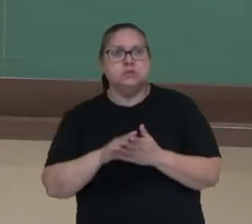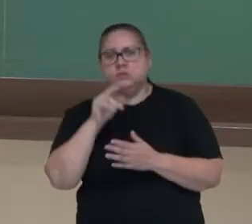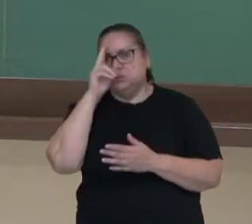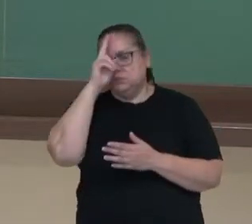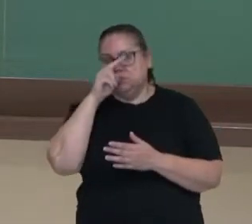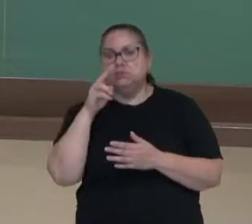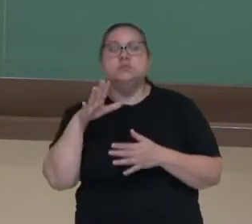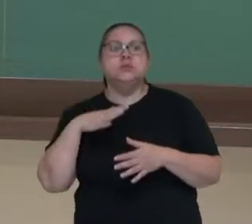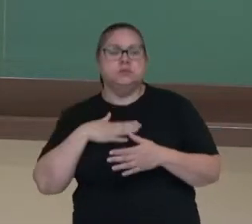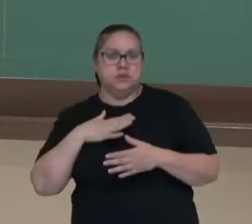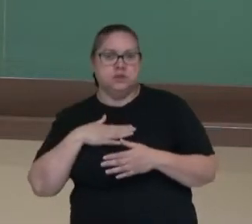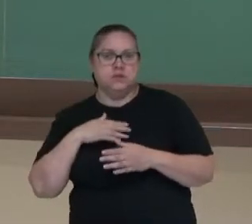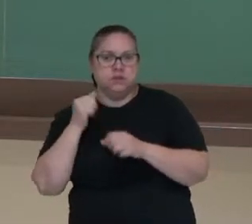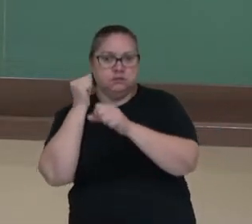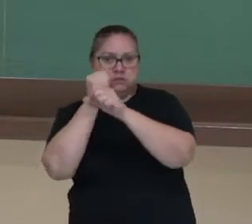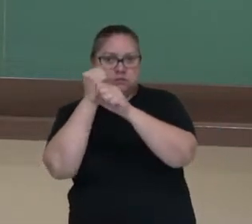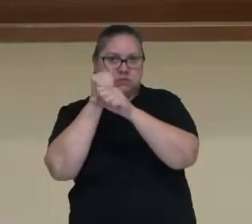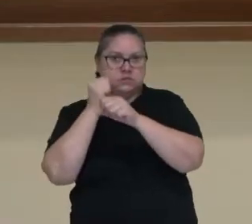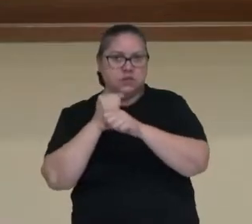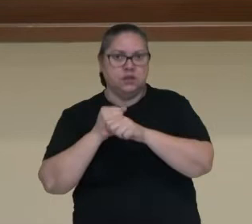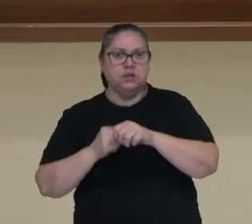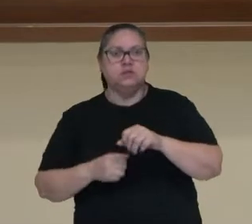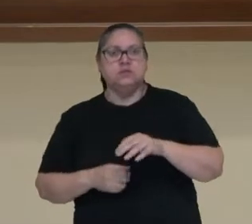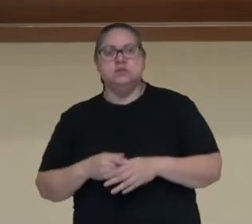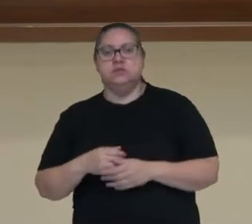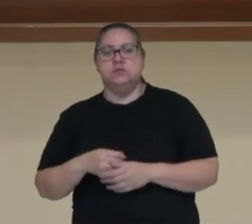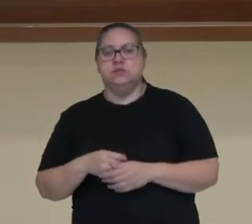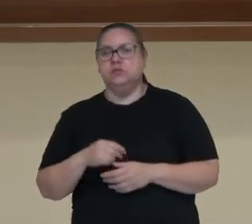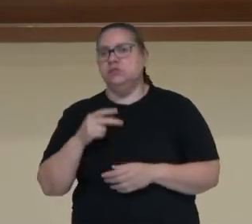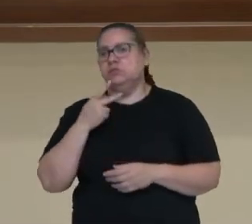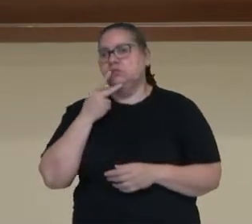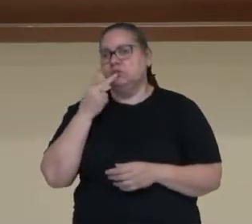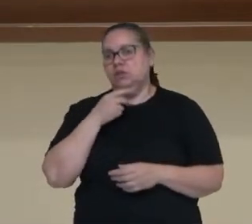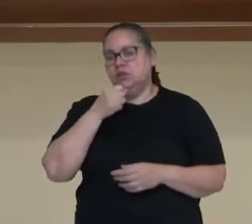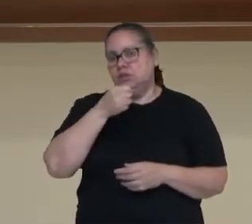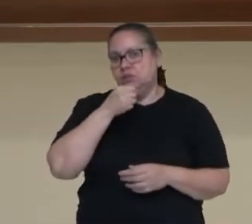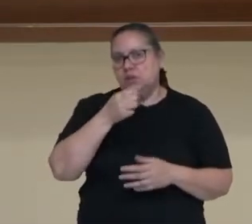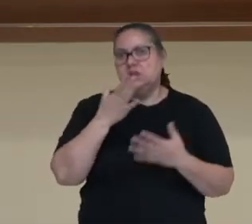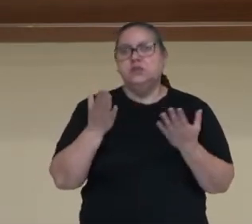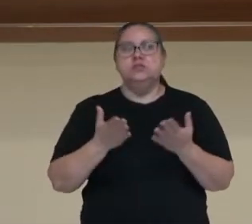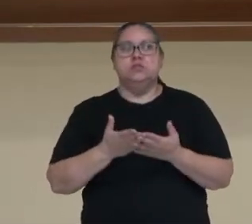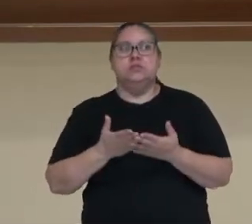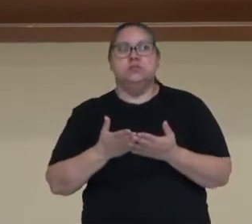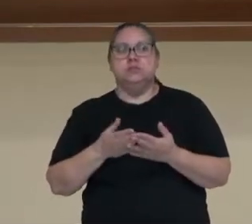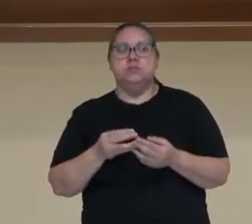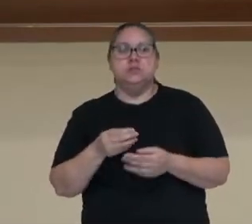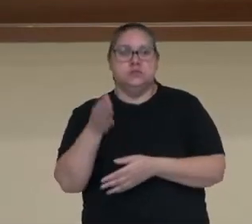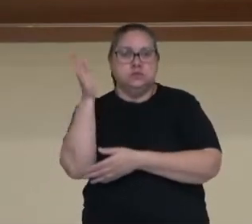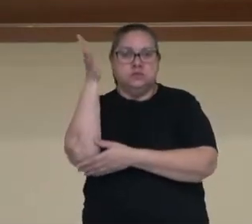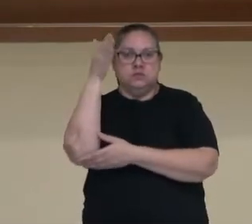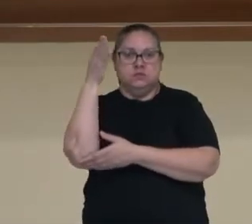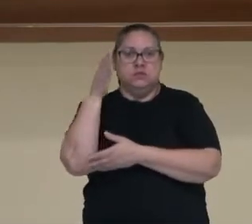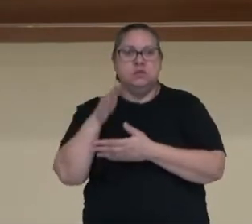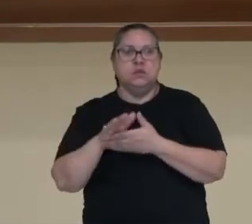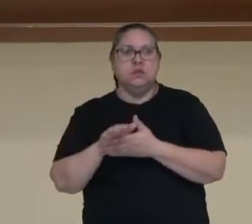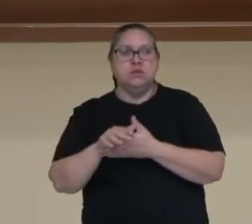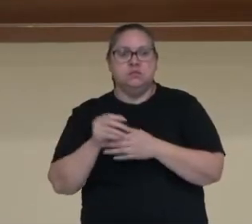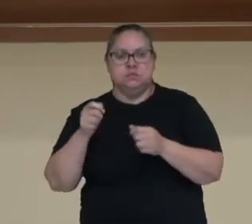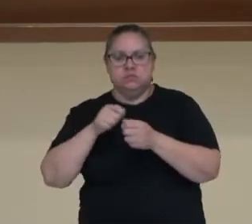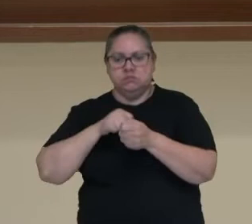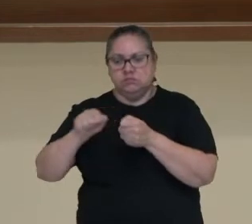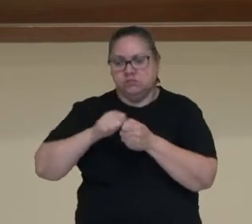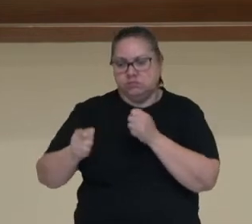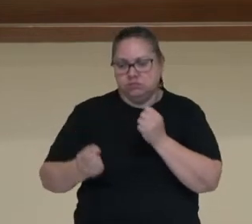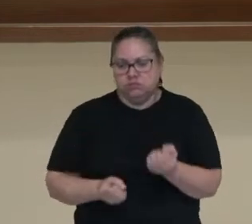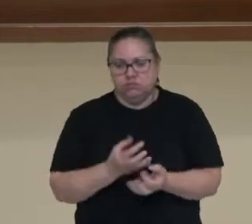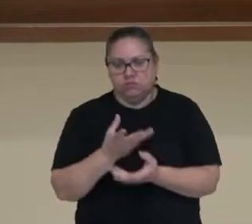estátuas em São Paulo, e não sei se vocês já viram aí algumas notícias na mídia e tudo mais, Uma dessas bandeiras foi até ateada a